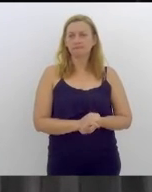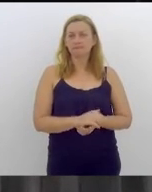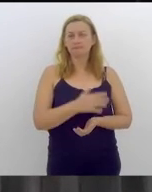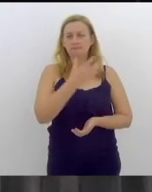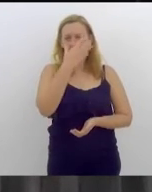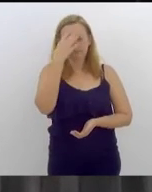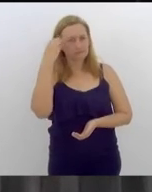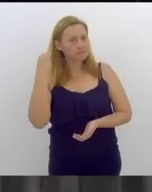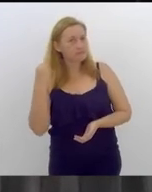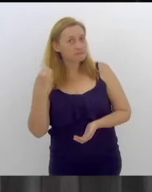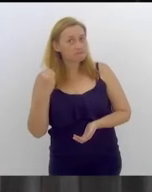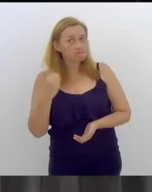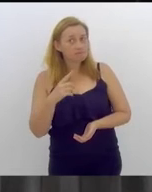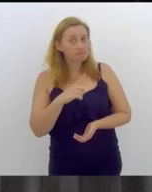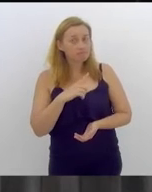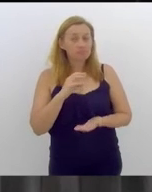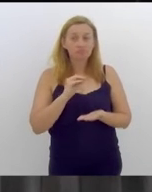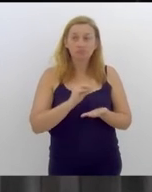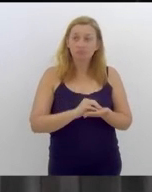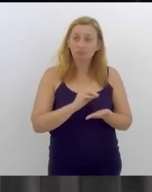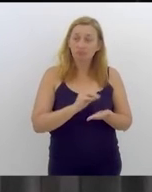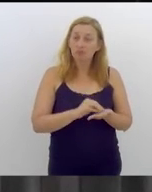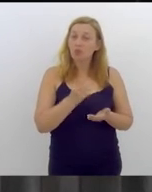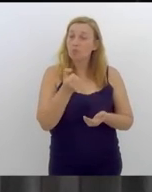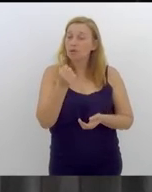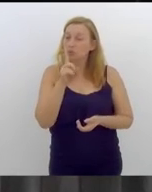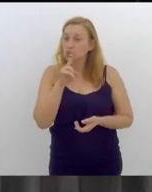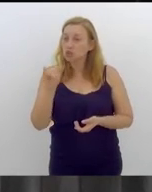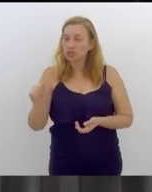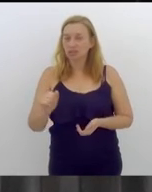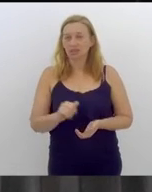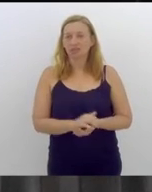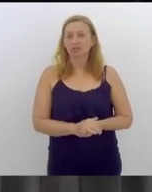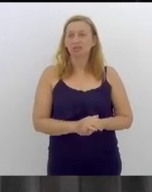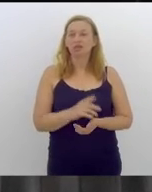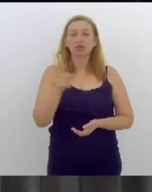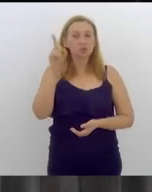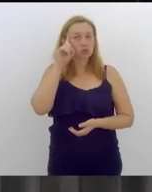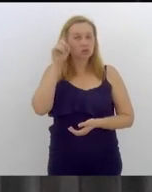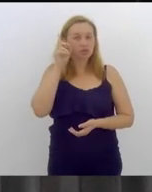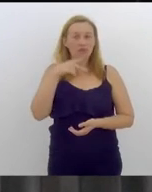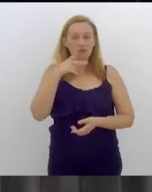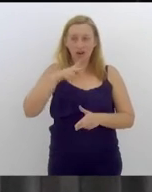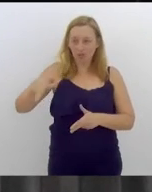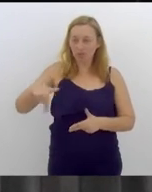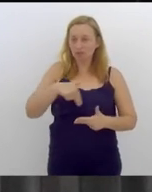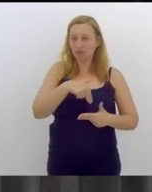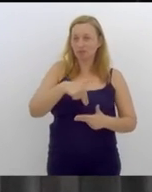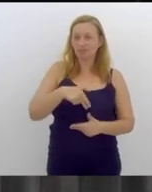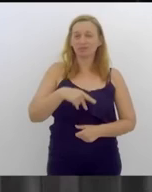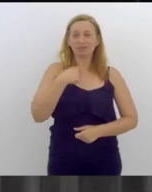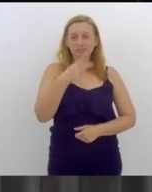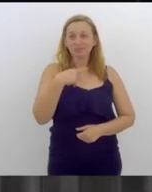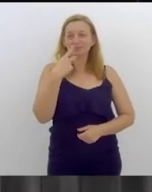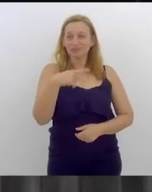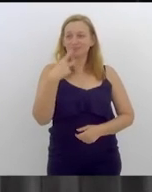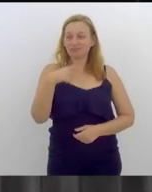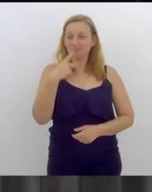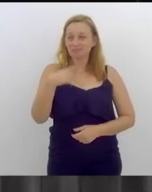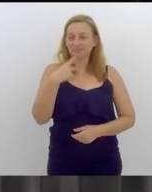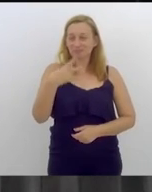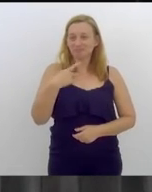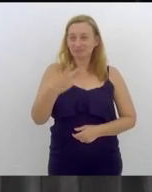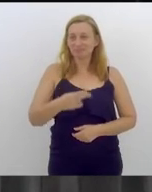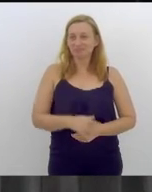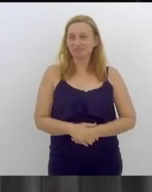esquecimento Tá faltando poucos dias e todos os dias agora eu vou ocupar a Tribuna para falar sobre isso não